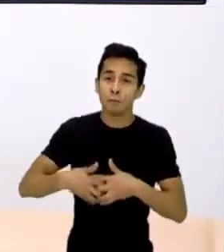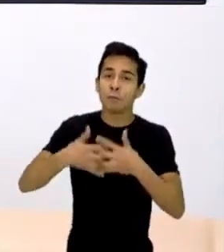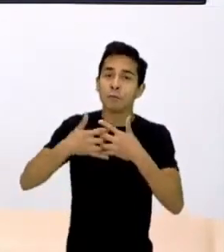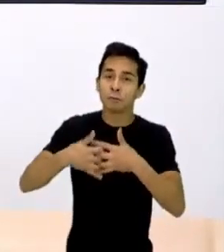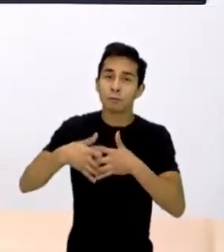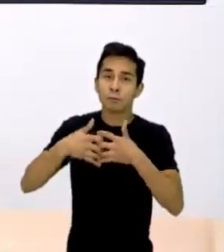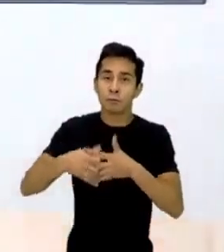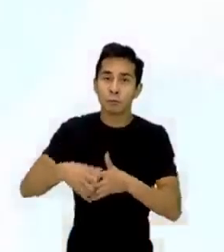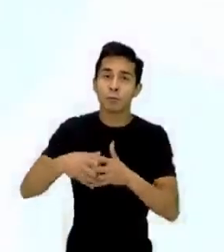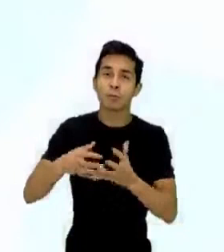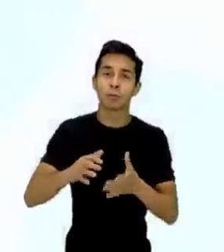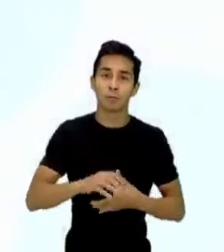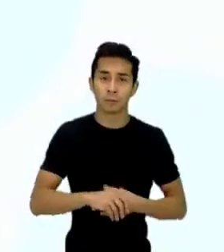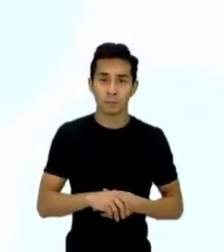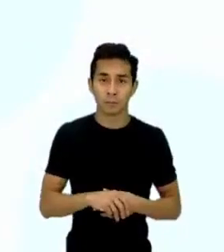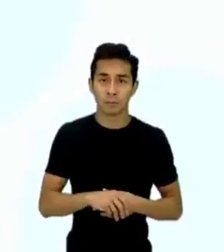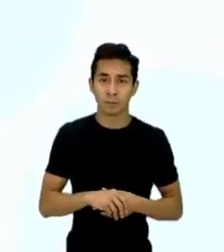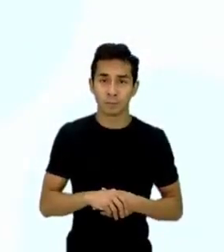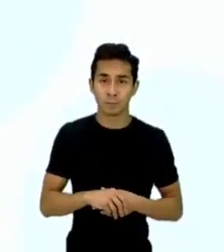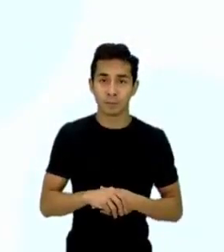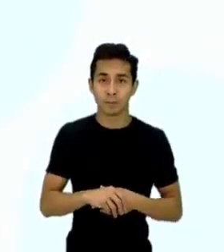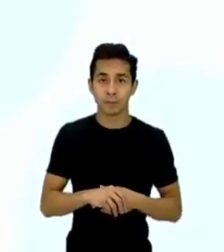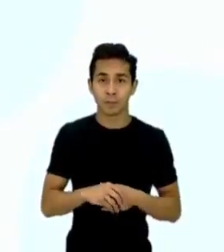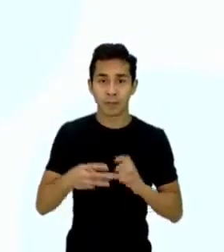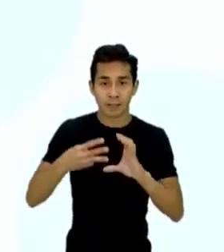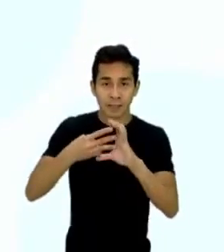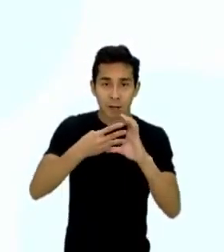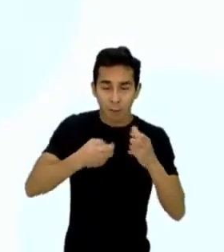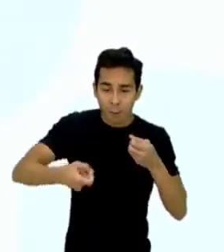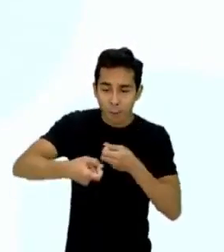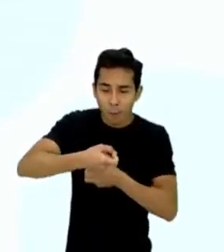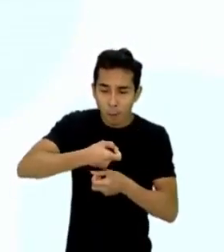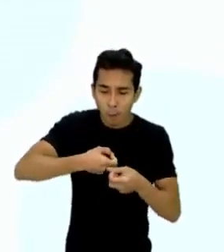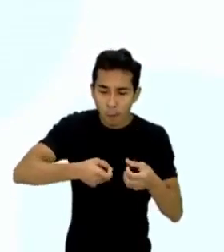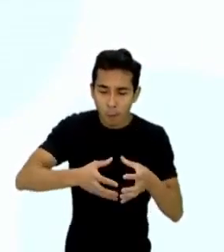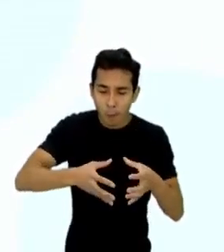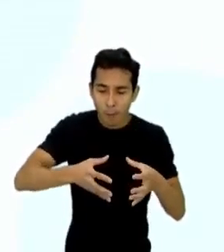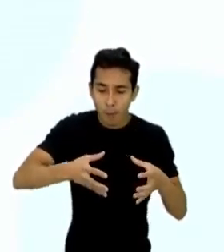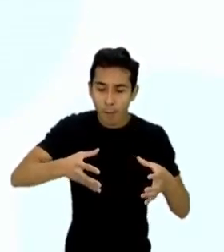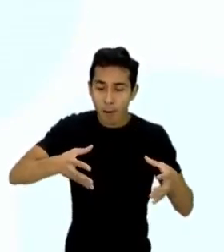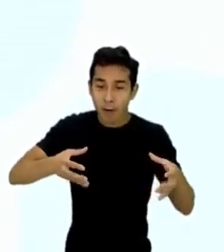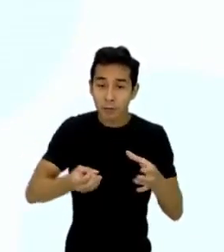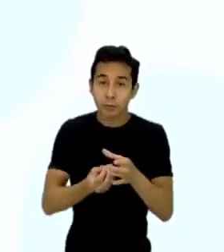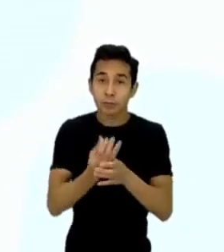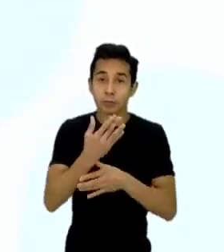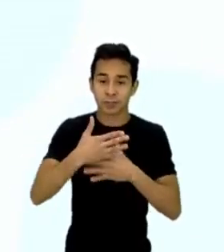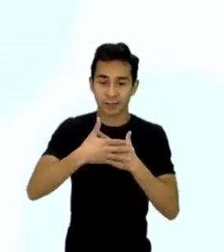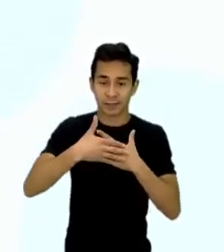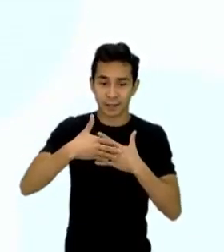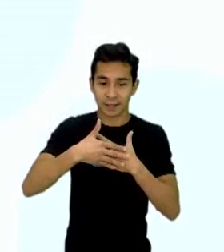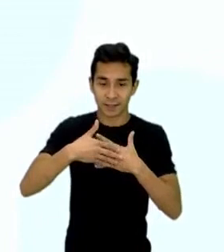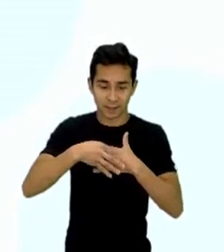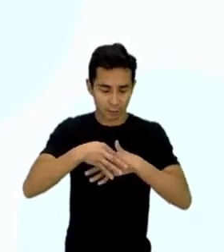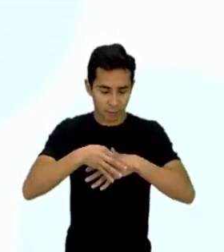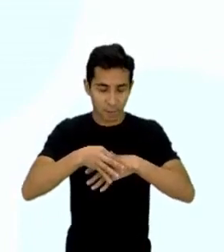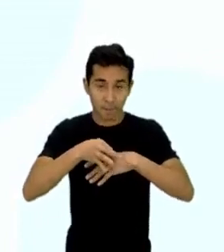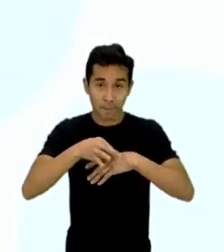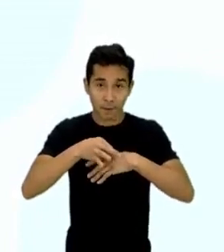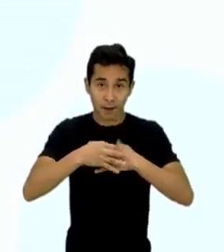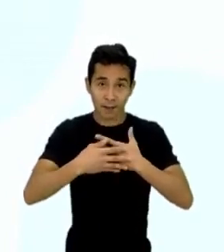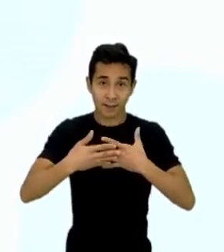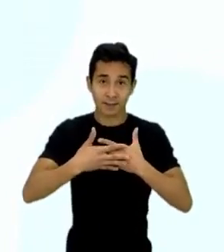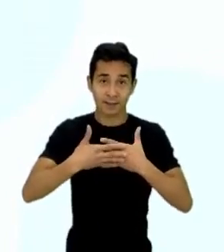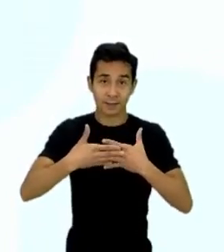vai gerar um tecido. Então, esse tecido aí, ele vai ser algum dos tipos de tecidos que nós temos no